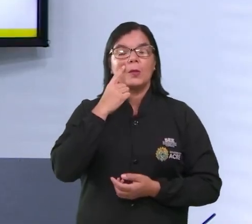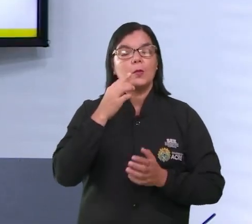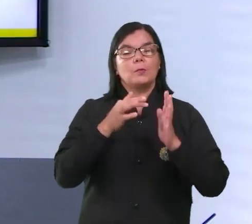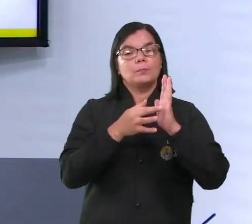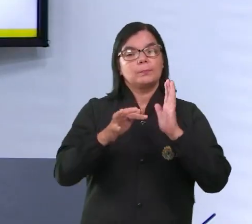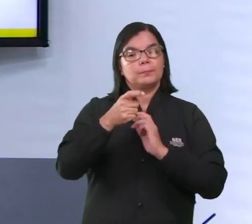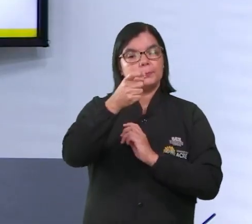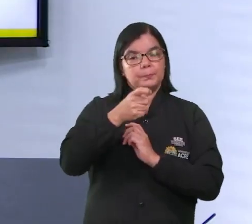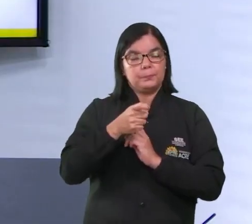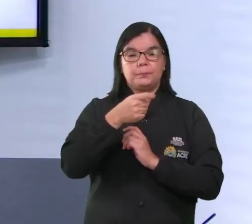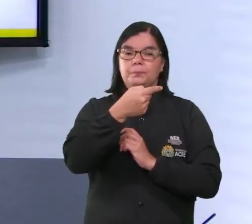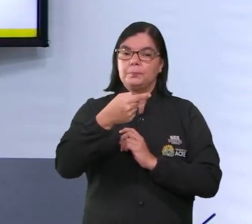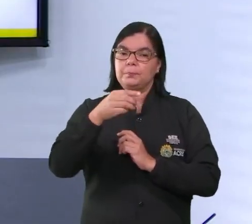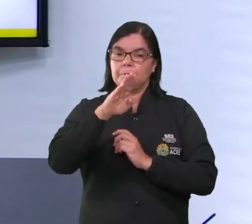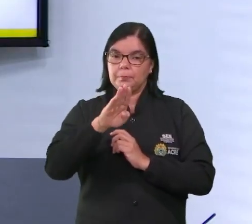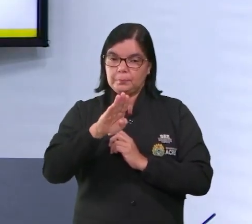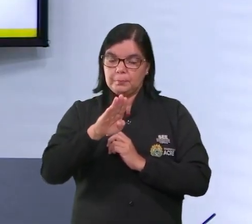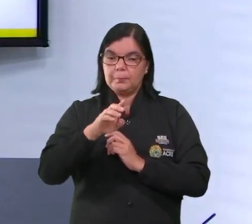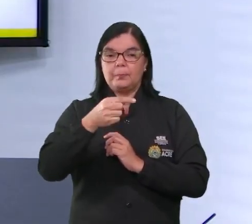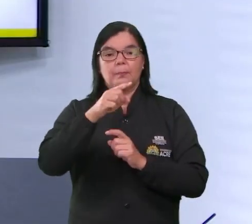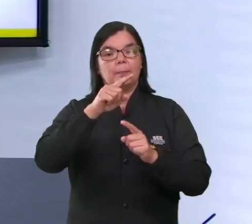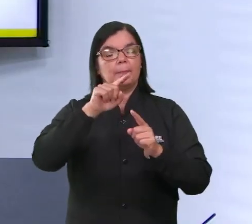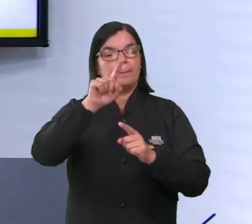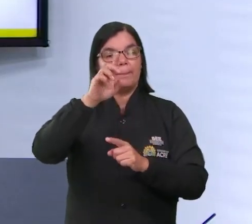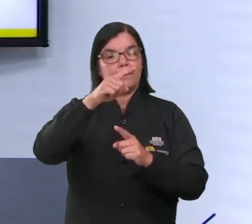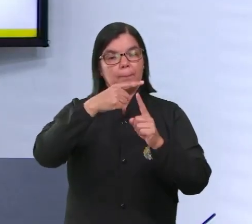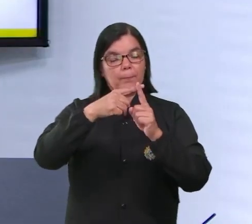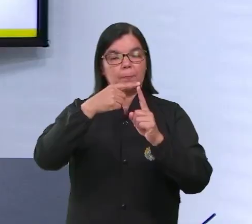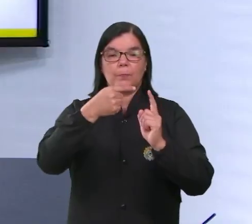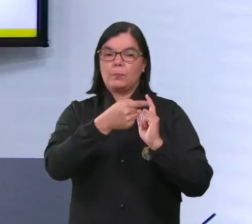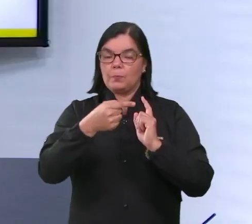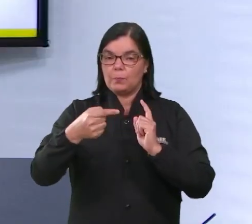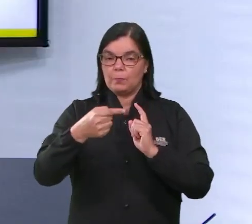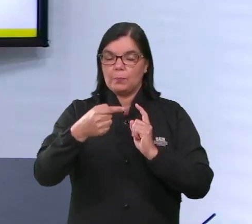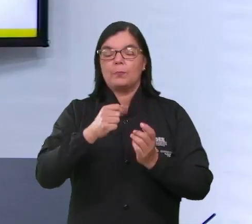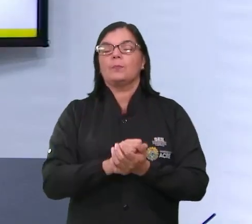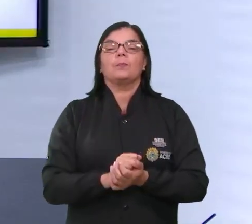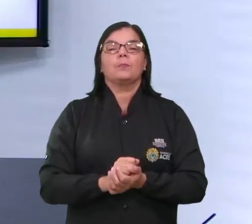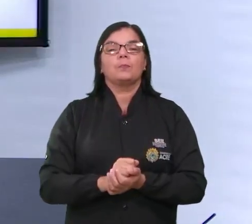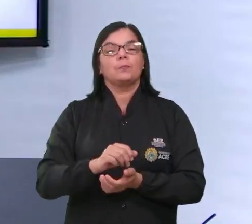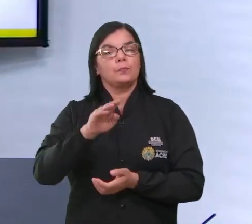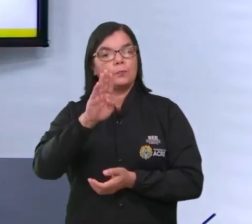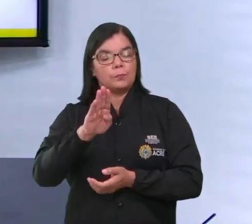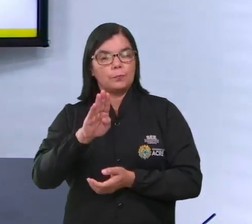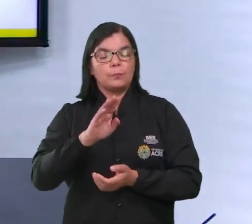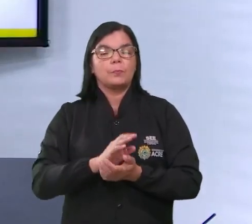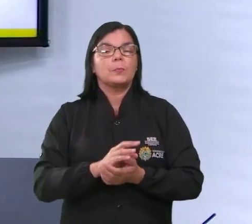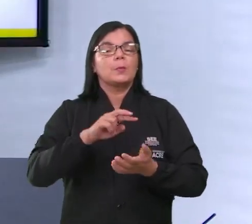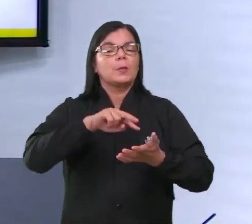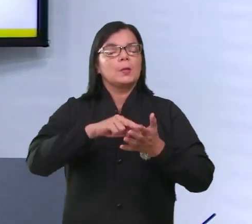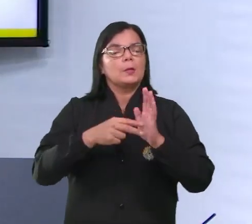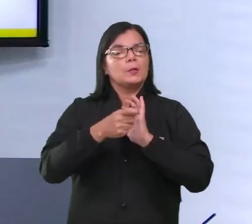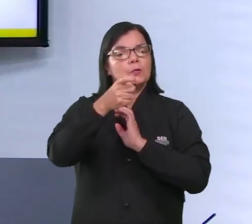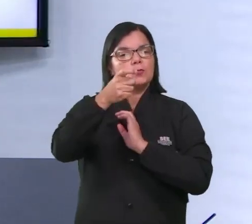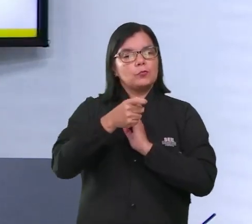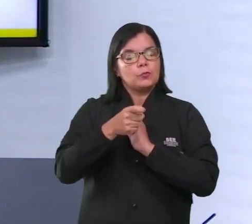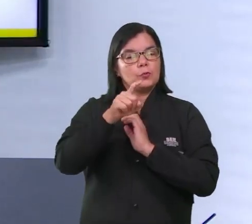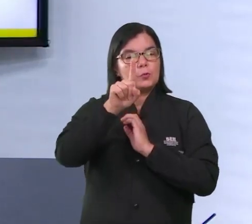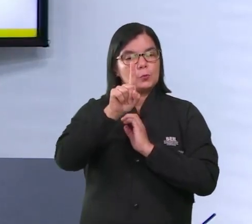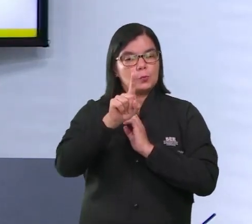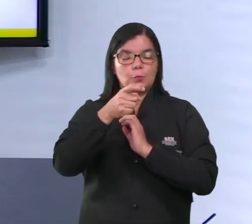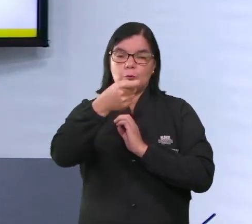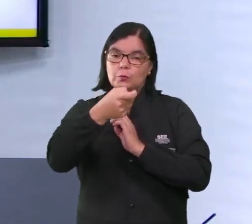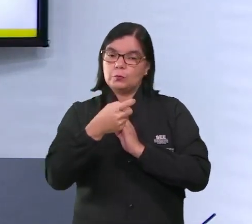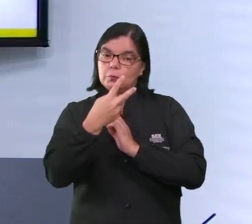x, que é menos b mais ou menos raiz quadrada do discriminante sobre 2a, aquele x', x duas